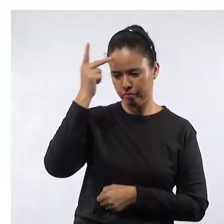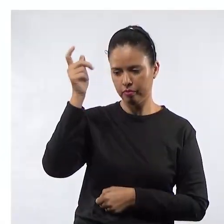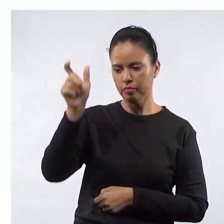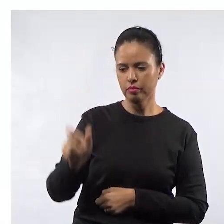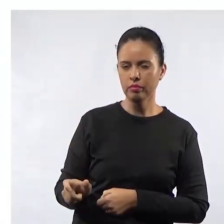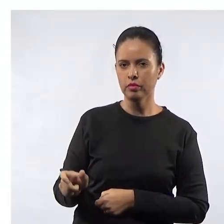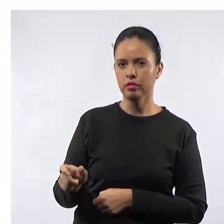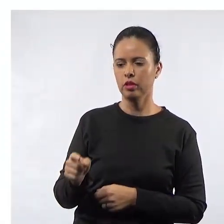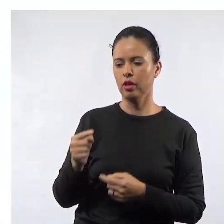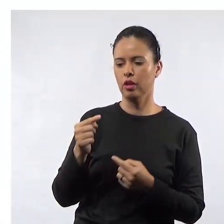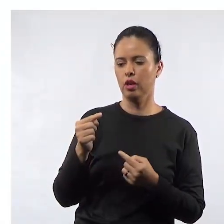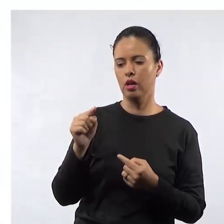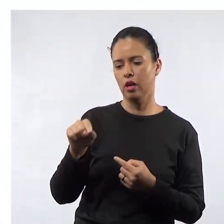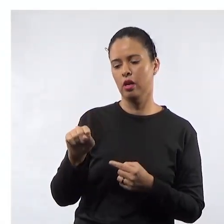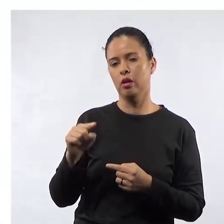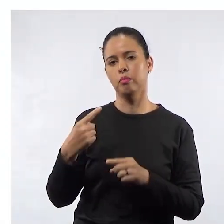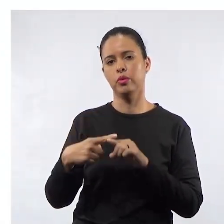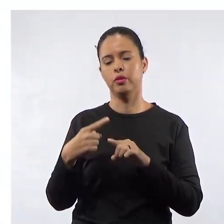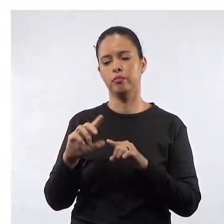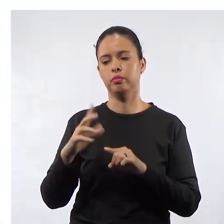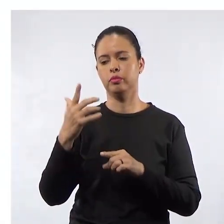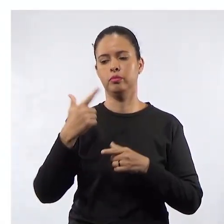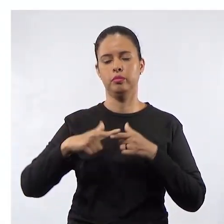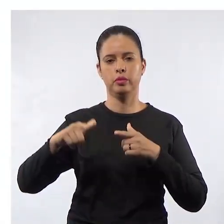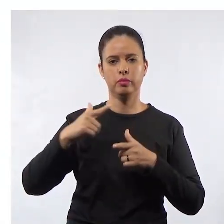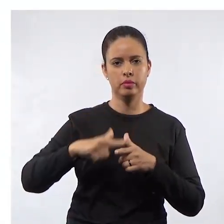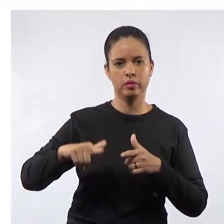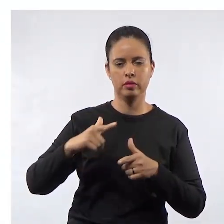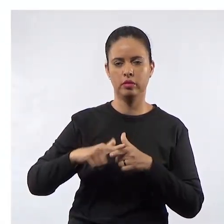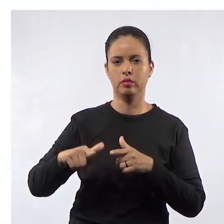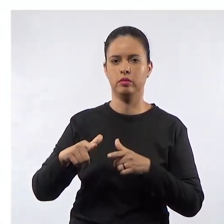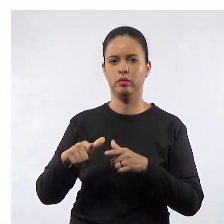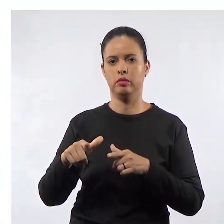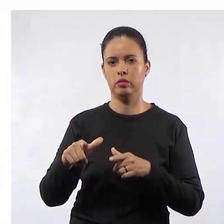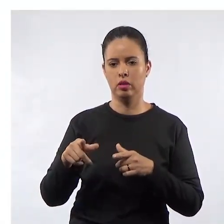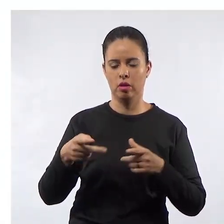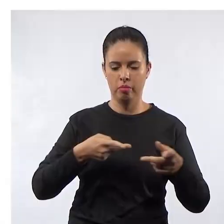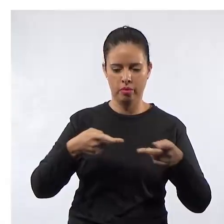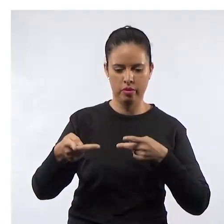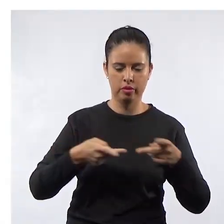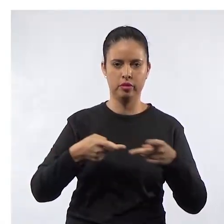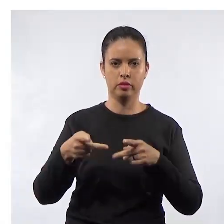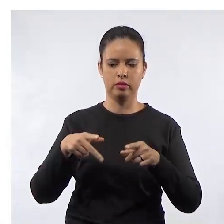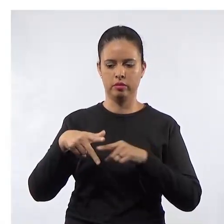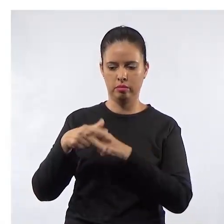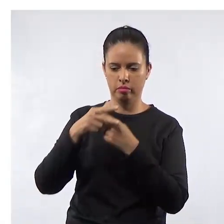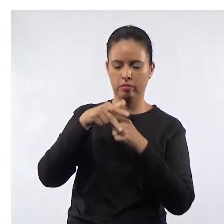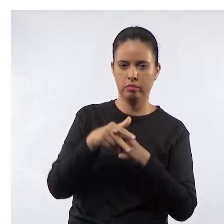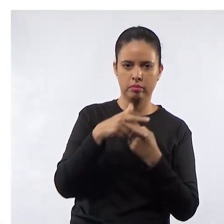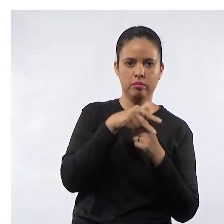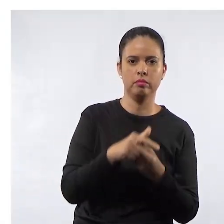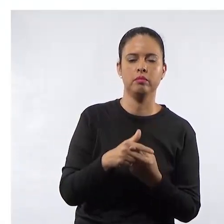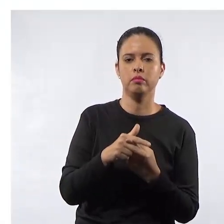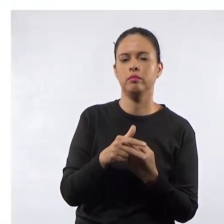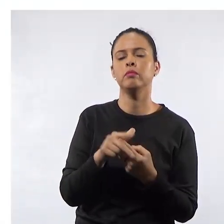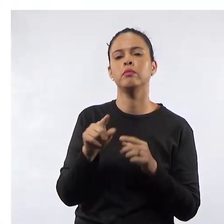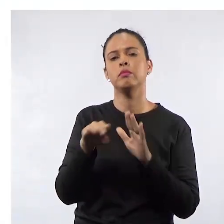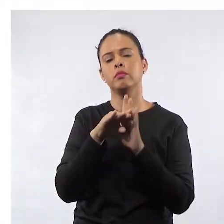por defeitos decorrentes de projeto, fabricação, construção, montagem, fórmulas,